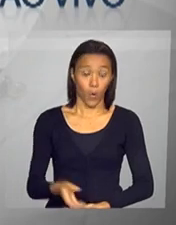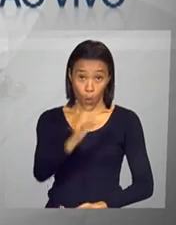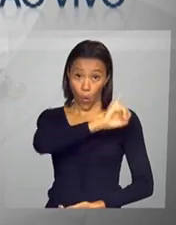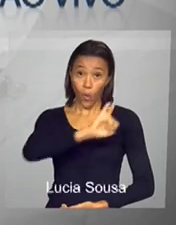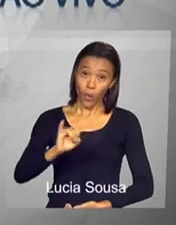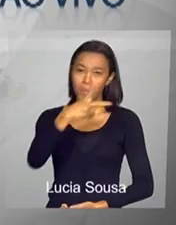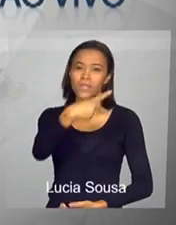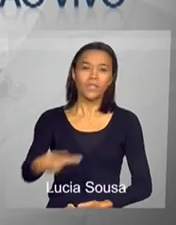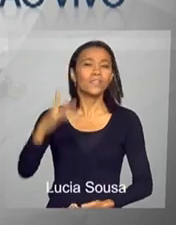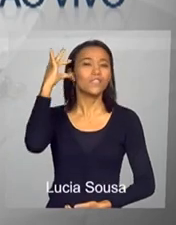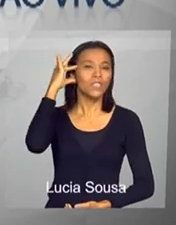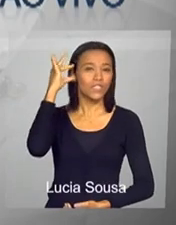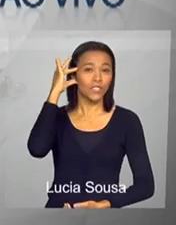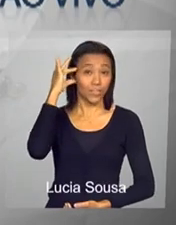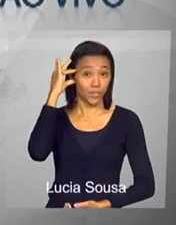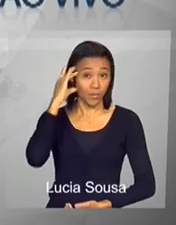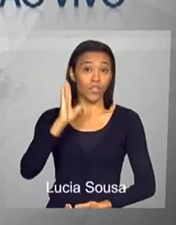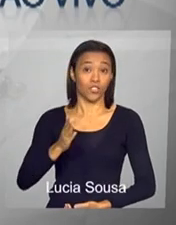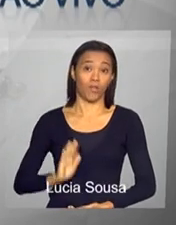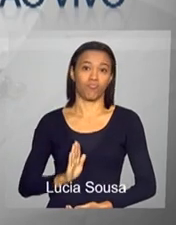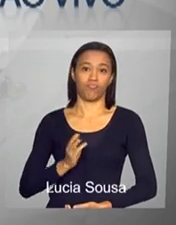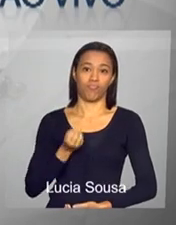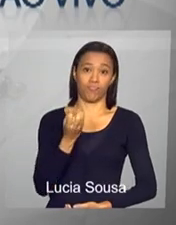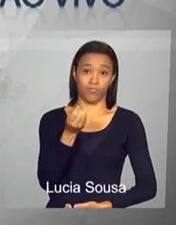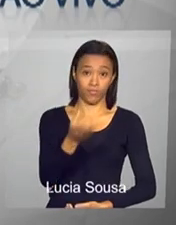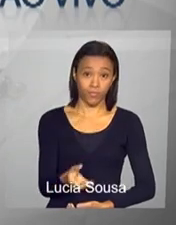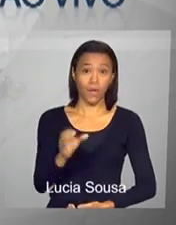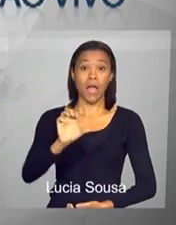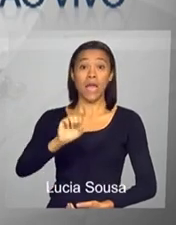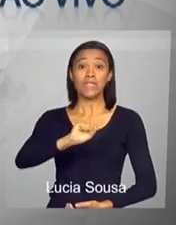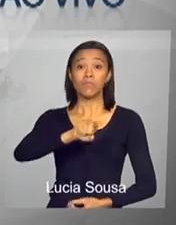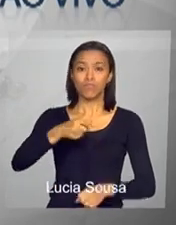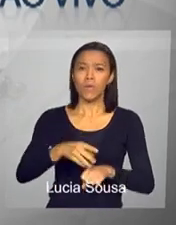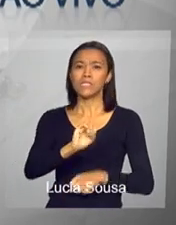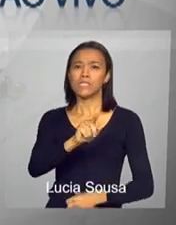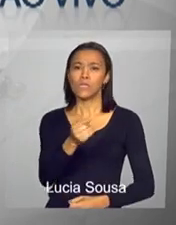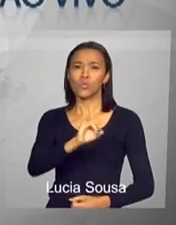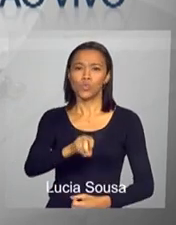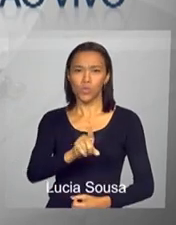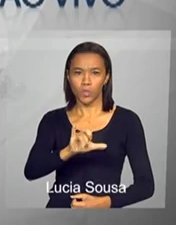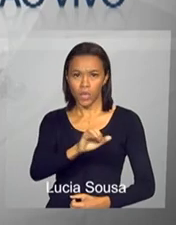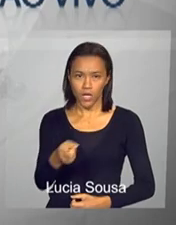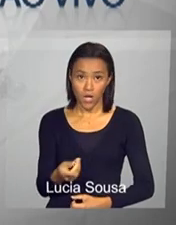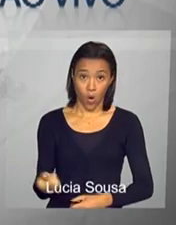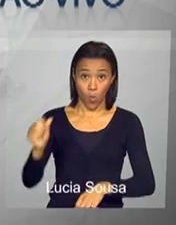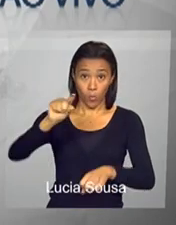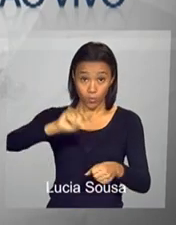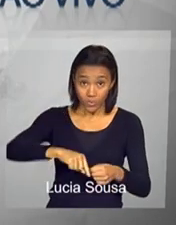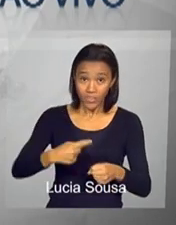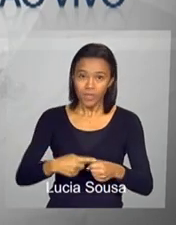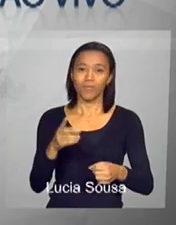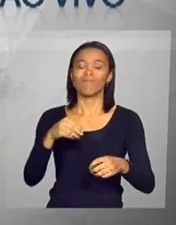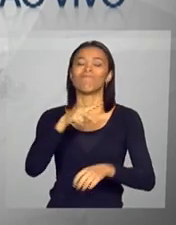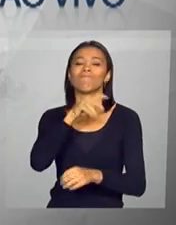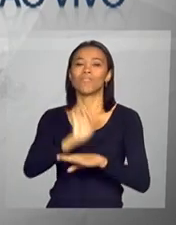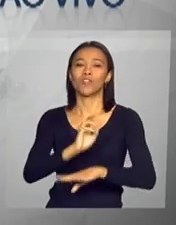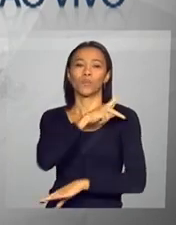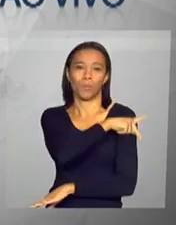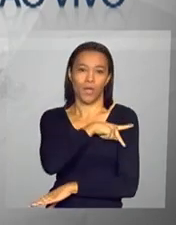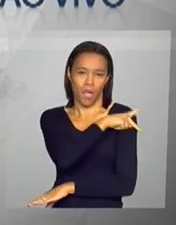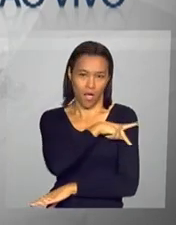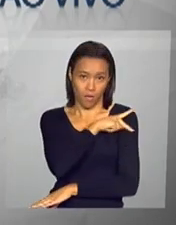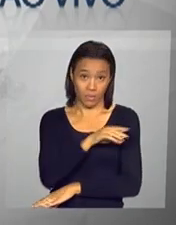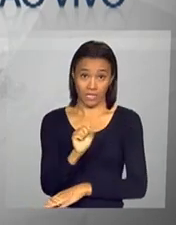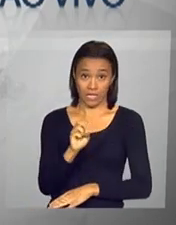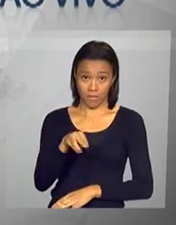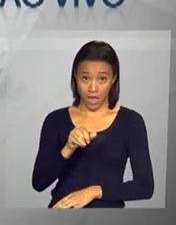Olá, a presidenta Dilma Rousseff está a caminho de São Julião, município localizado no semiárido do Piauí. Ela vai visitar